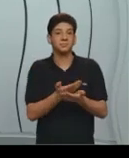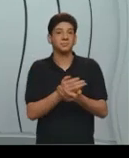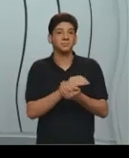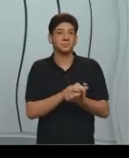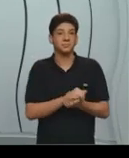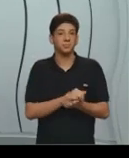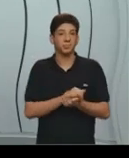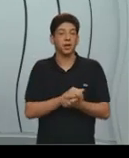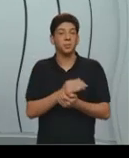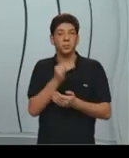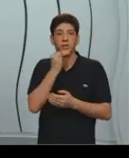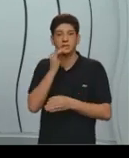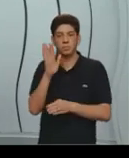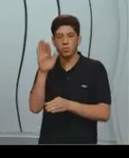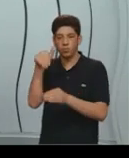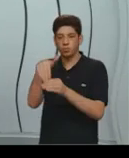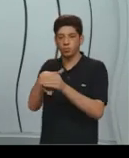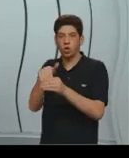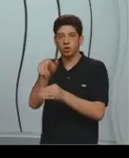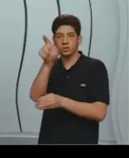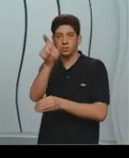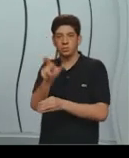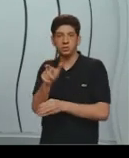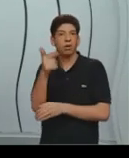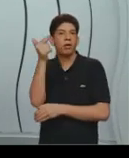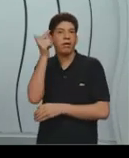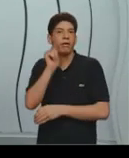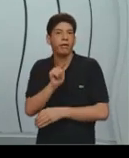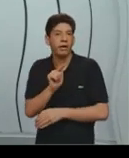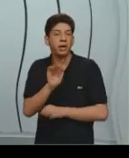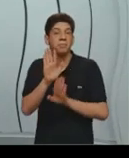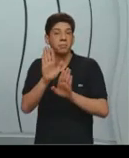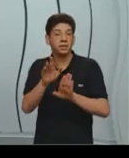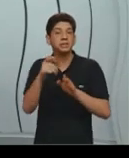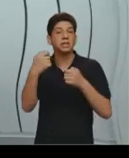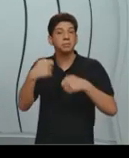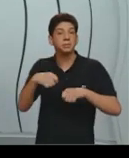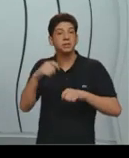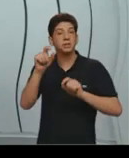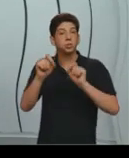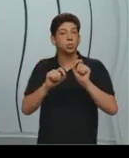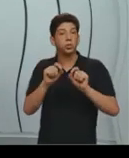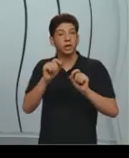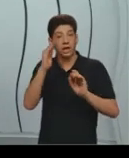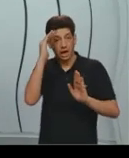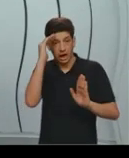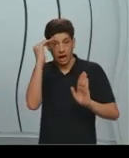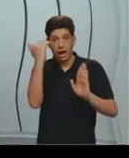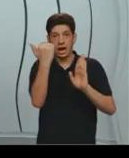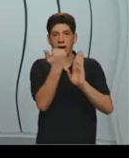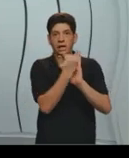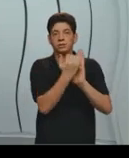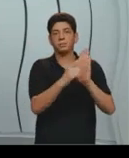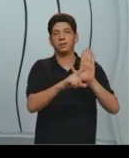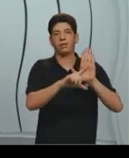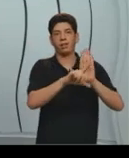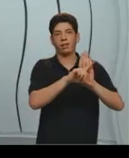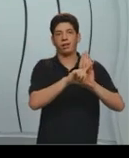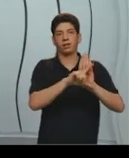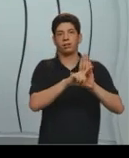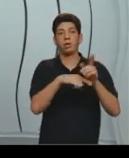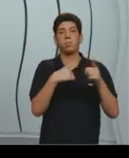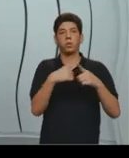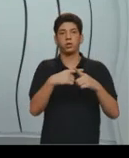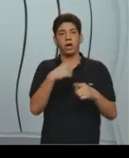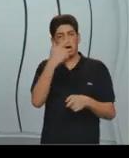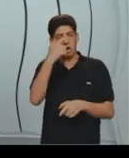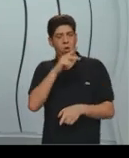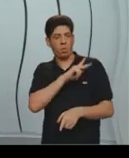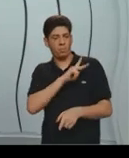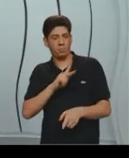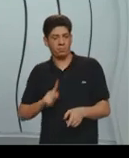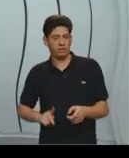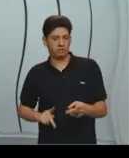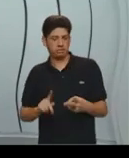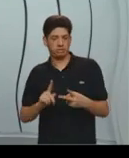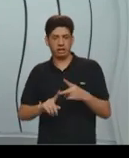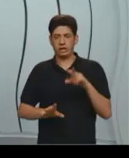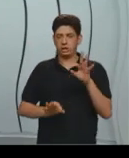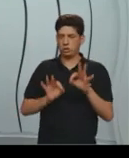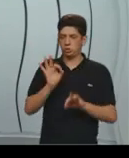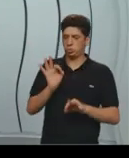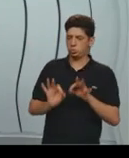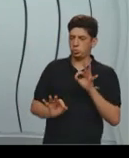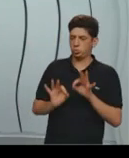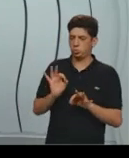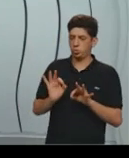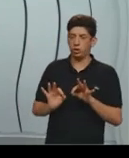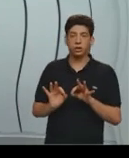que estar constitucionalmente investido daquele poder e respeitar as leis, porque o fato de eu ser presidente, juiz, enfim, dessa